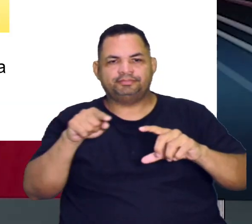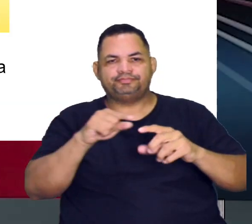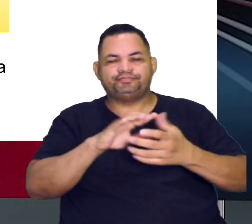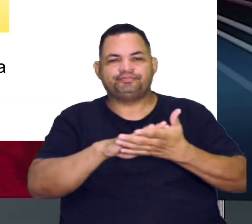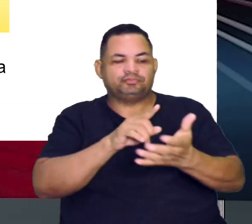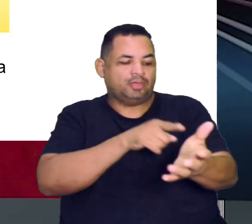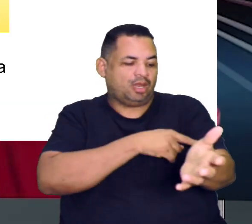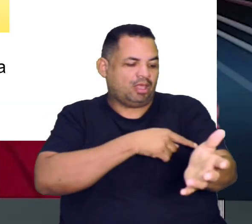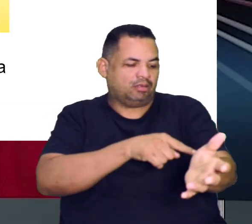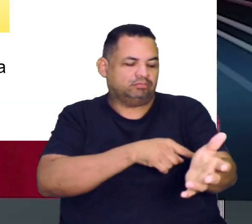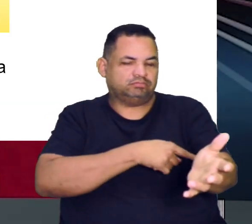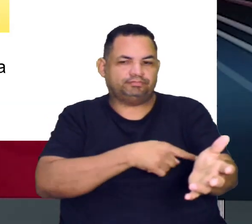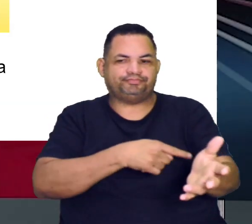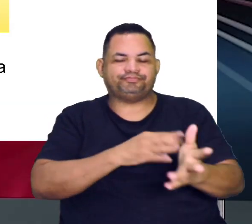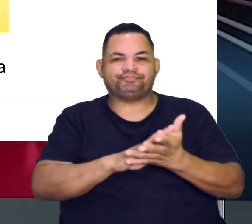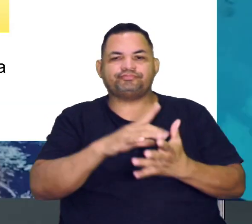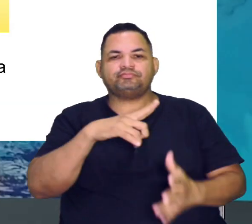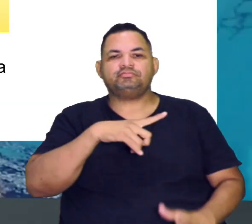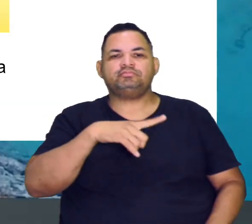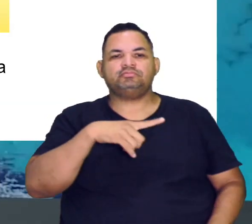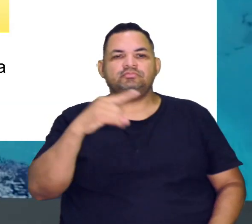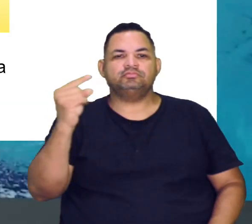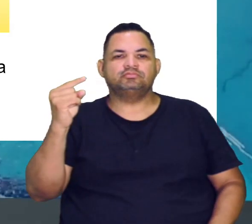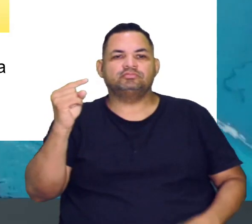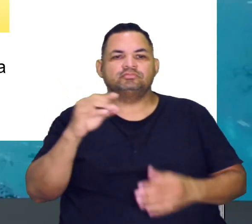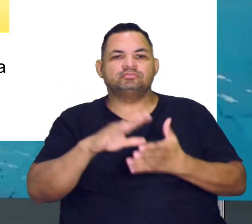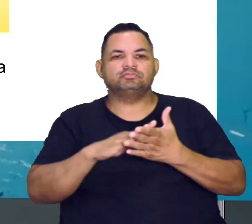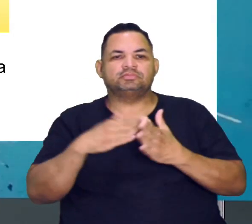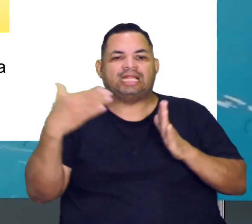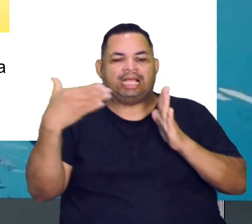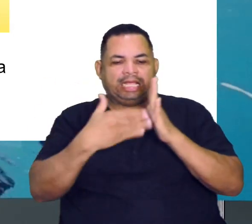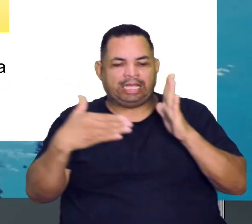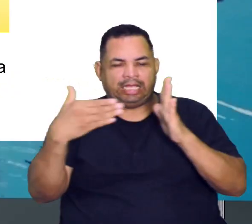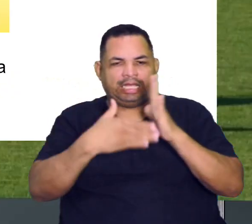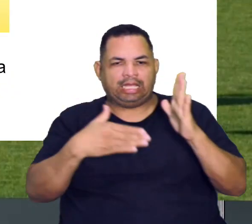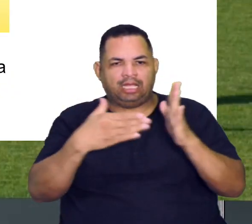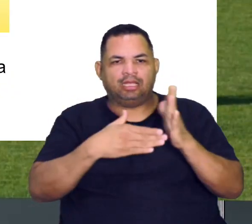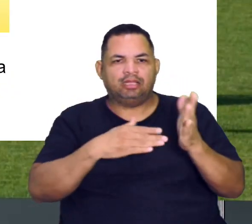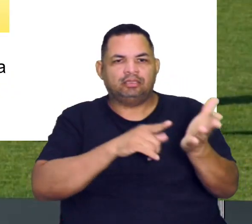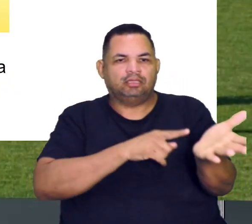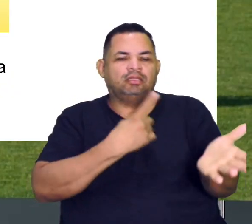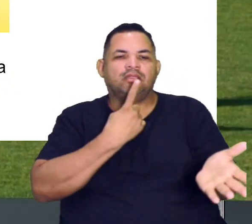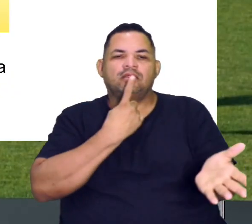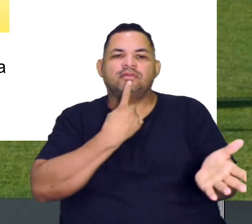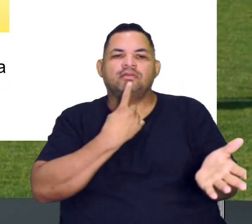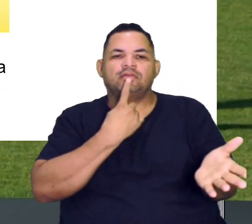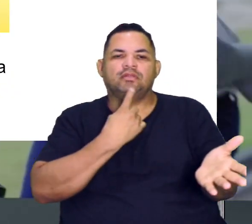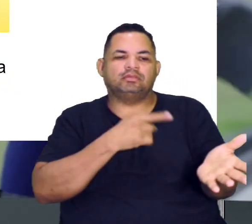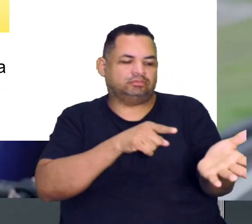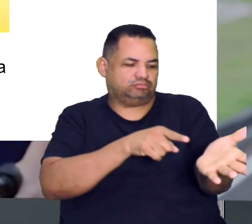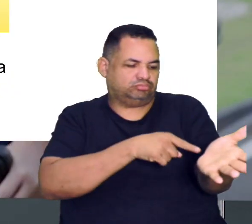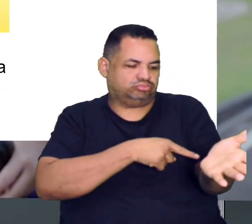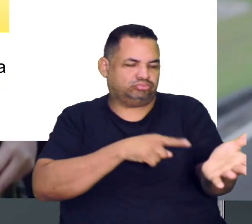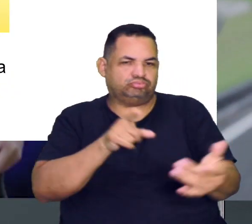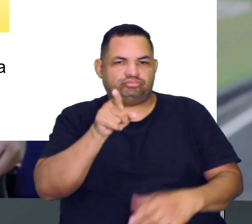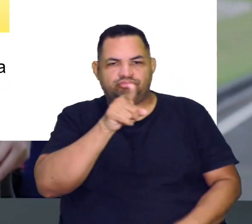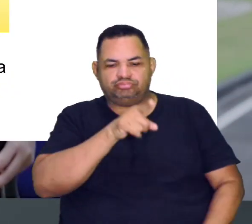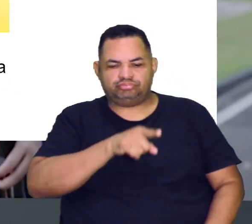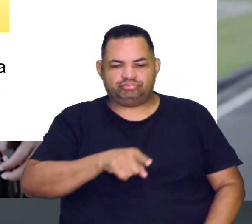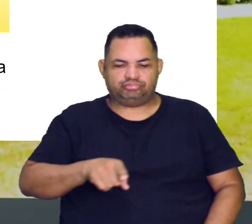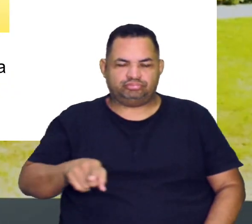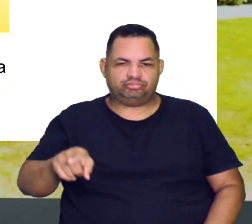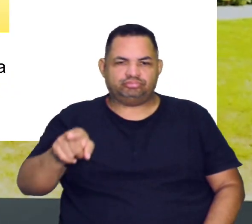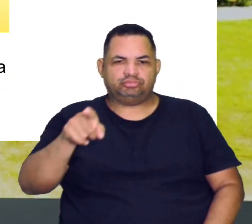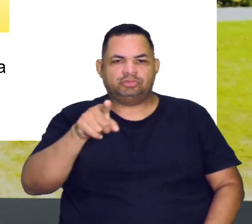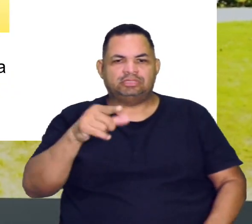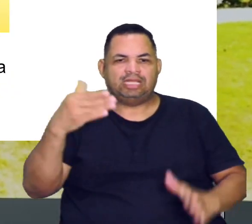nossas artérias, vai ter essa dificuldade. O sangue, que seria o processo aí da água passando no cano, esse sangue vai